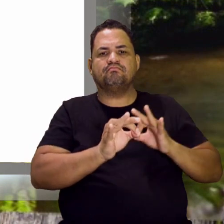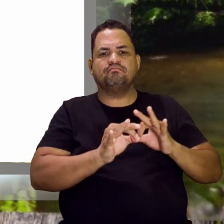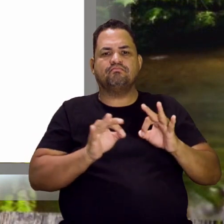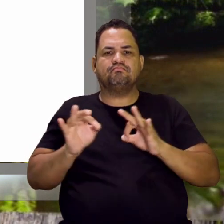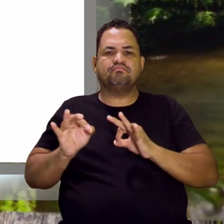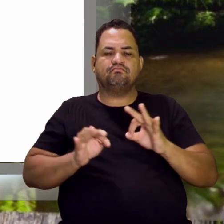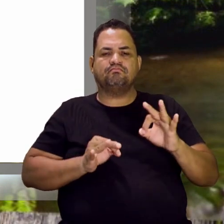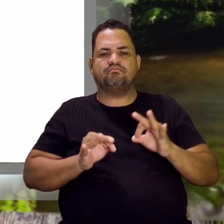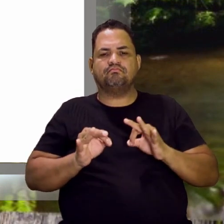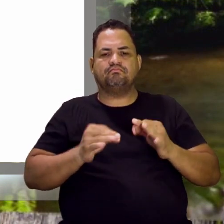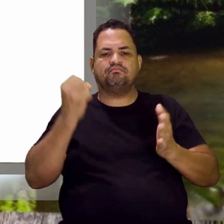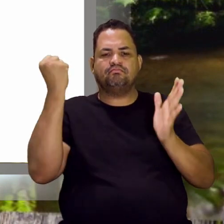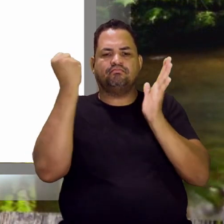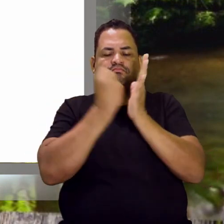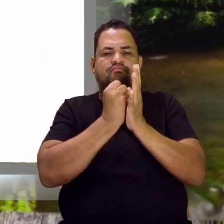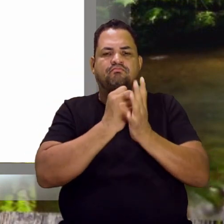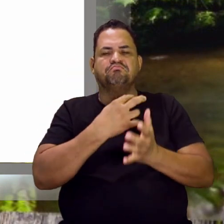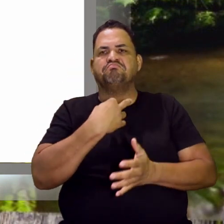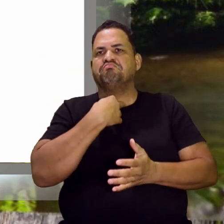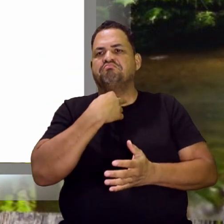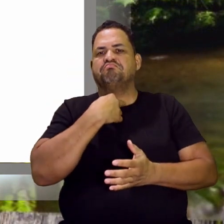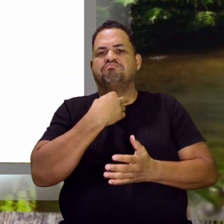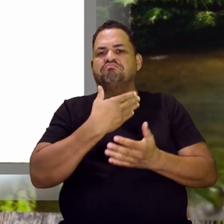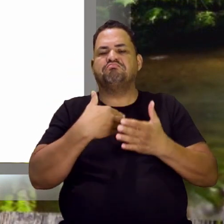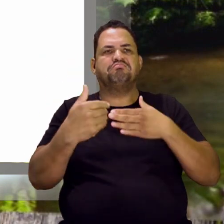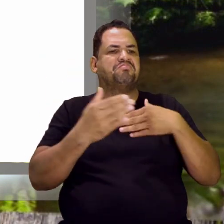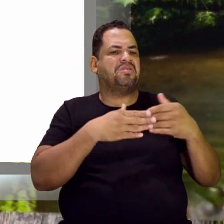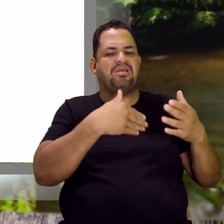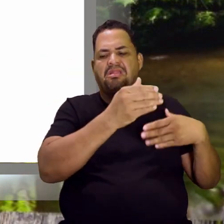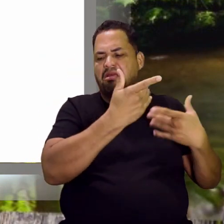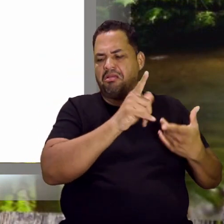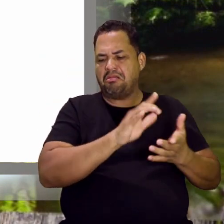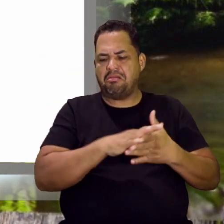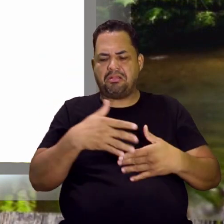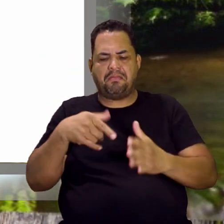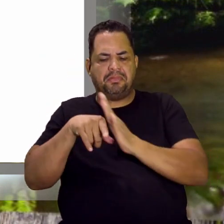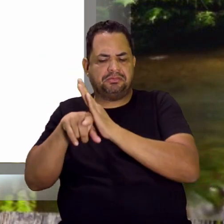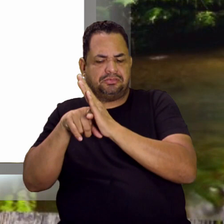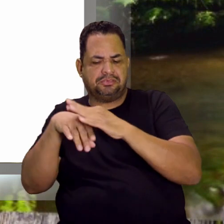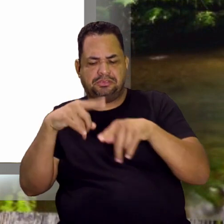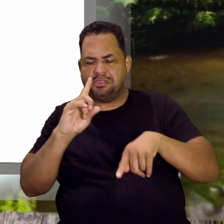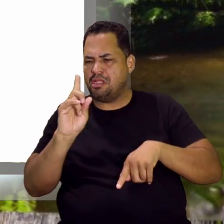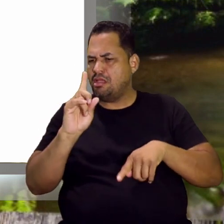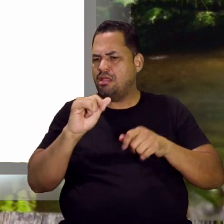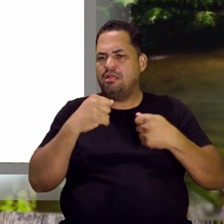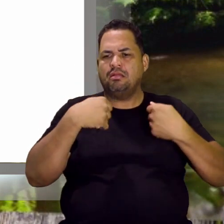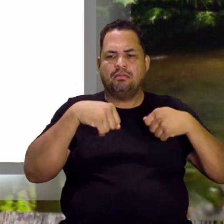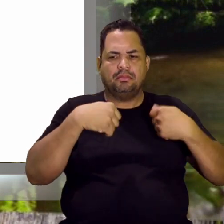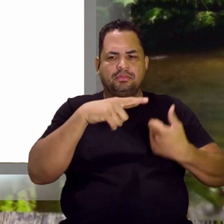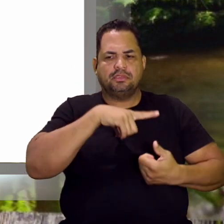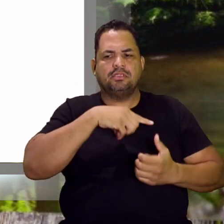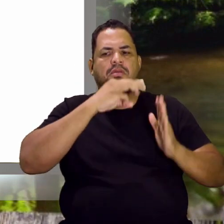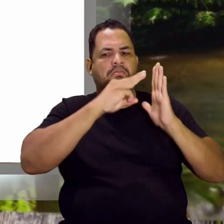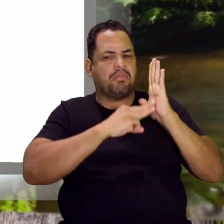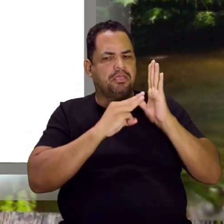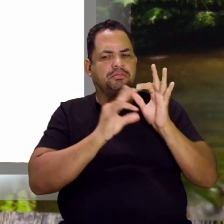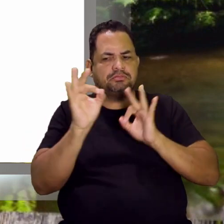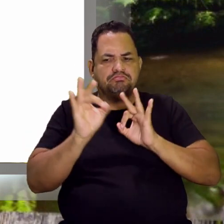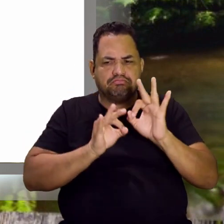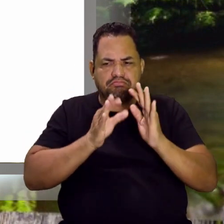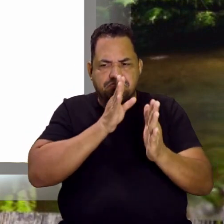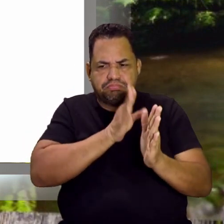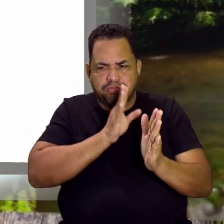oficializado, digamos assim, né? Ele não pode ser de qualquer forma. Então, para a gente desenvolver uma pesquisa científica, a gente